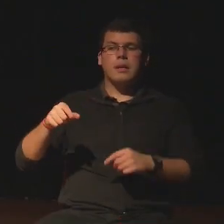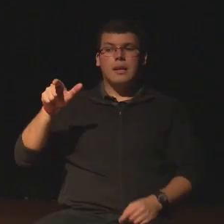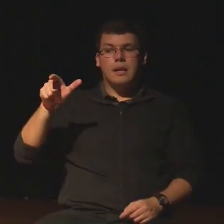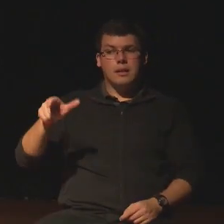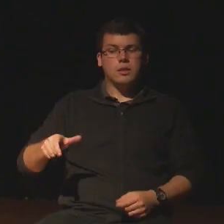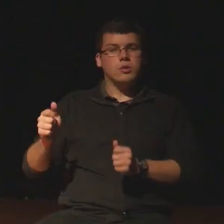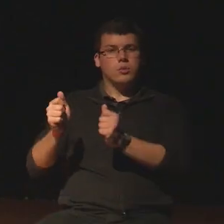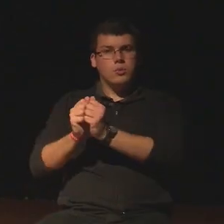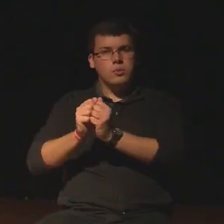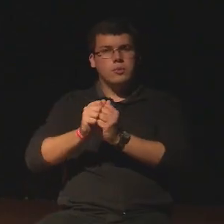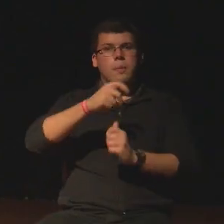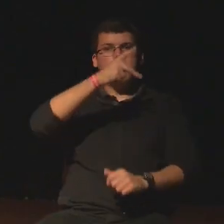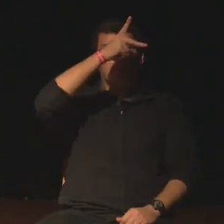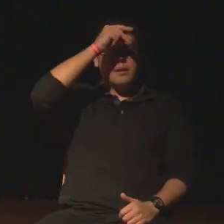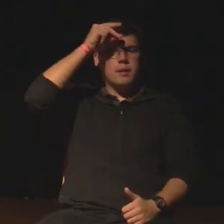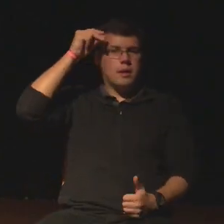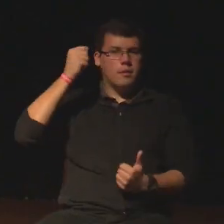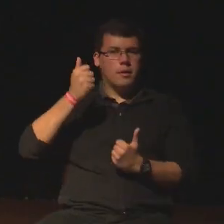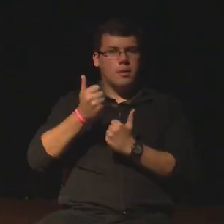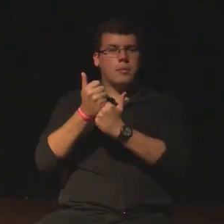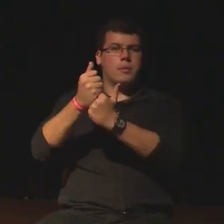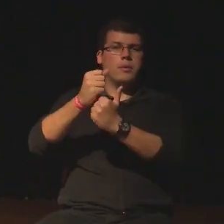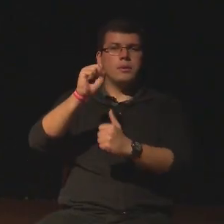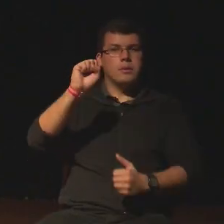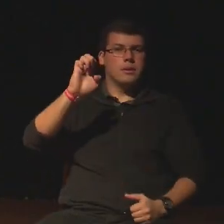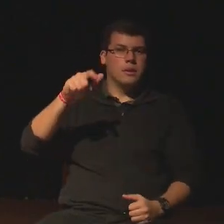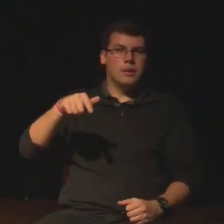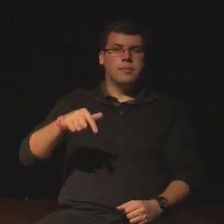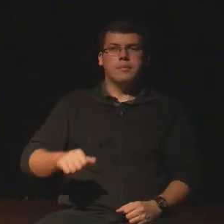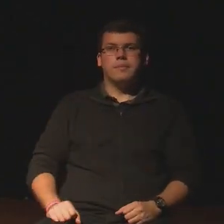reunião do Conseg, e era uma reunião que ele não poderia faltar.